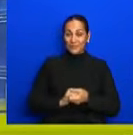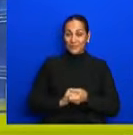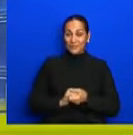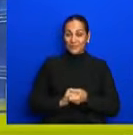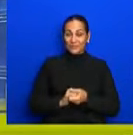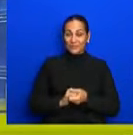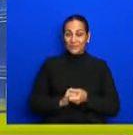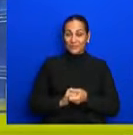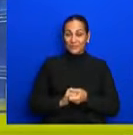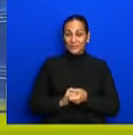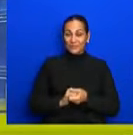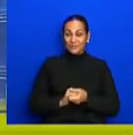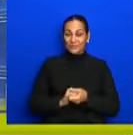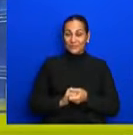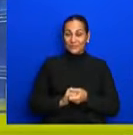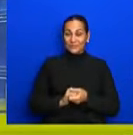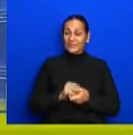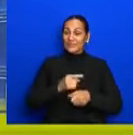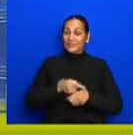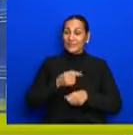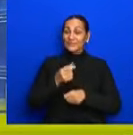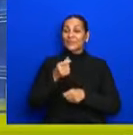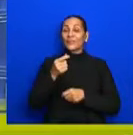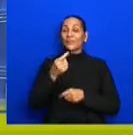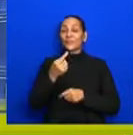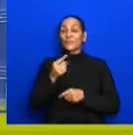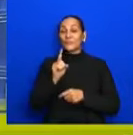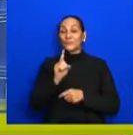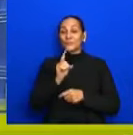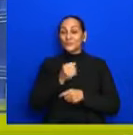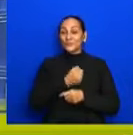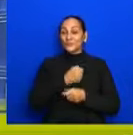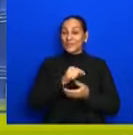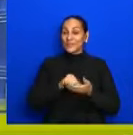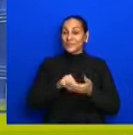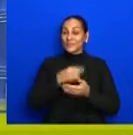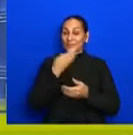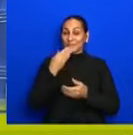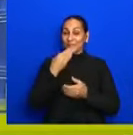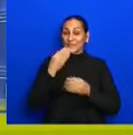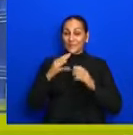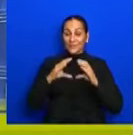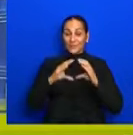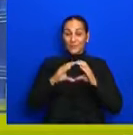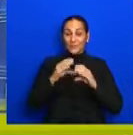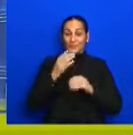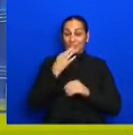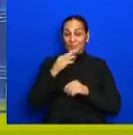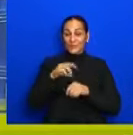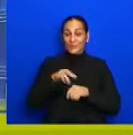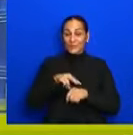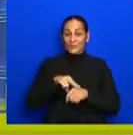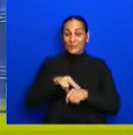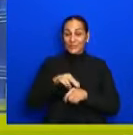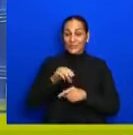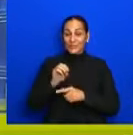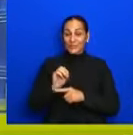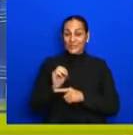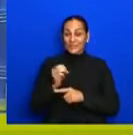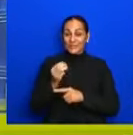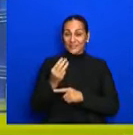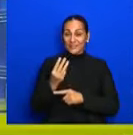Amarela 02. E agora o 15º e último número da Loto Fácil. Bola verde